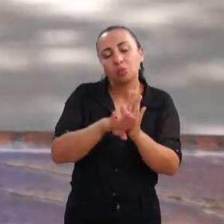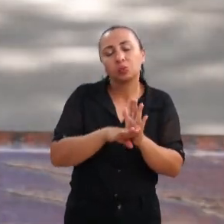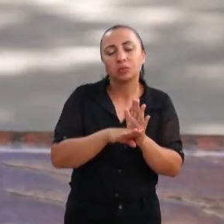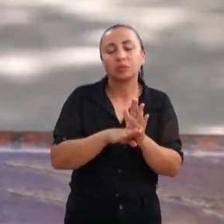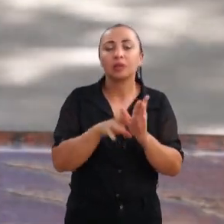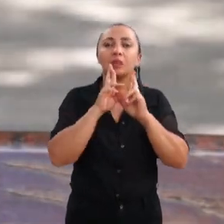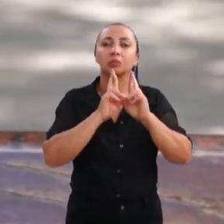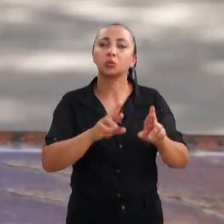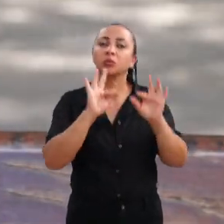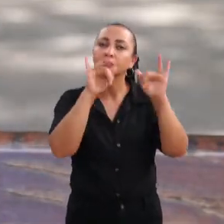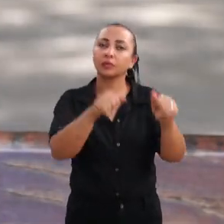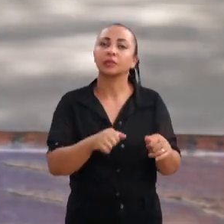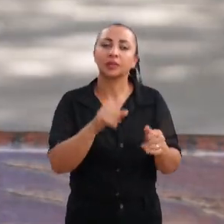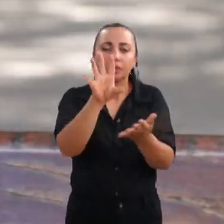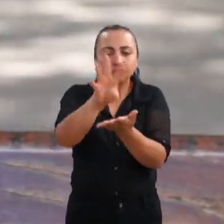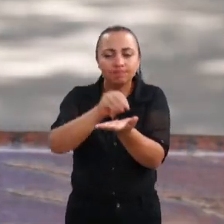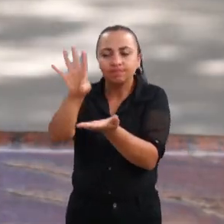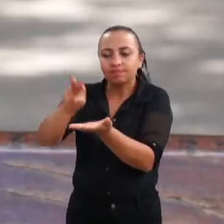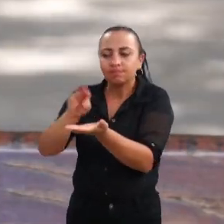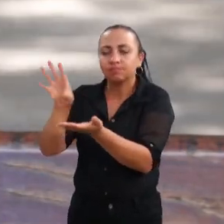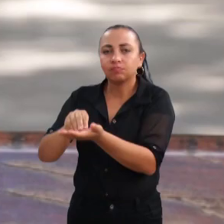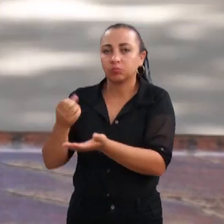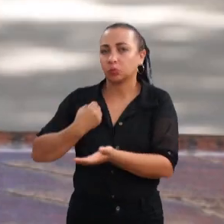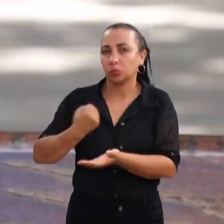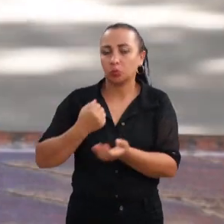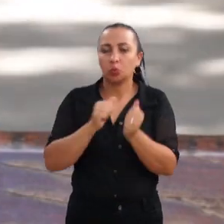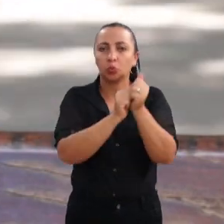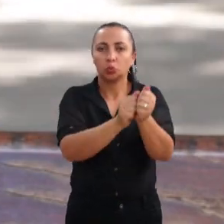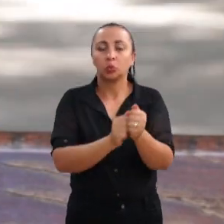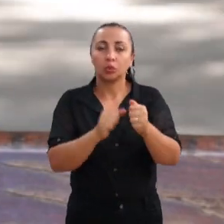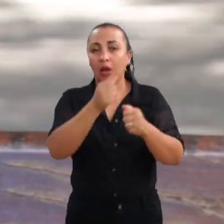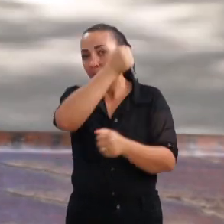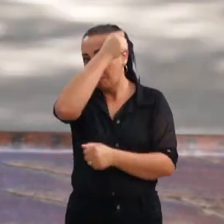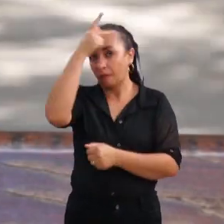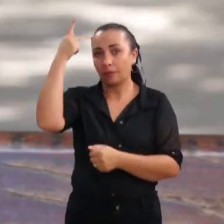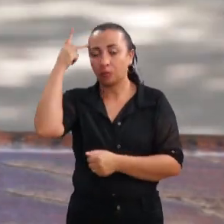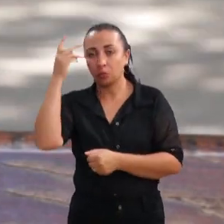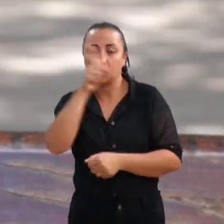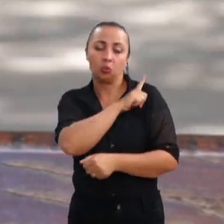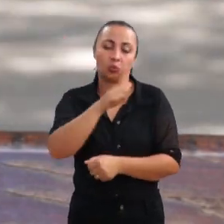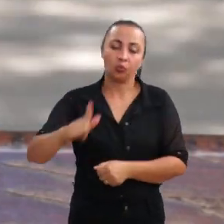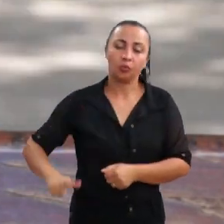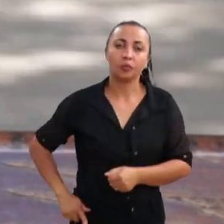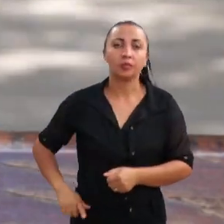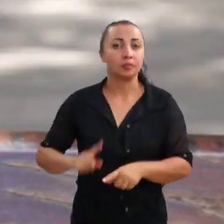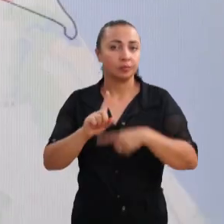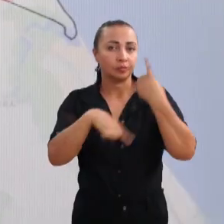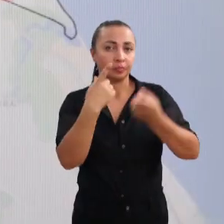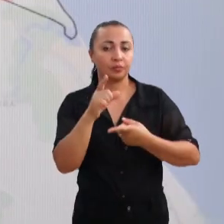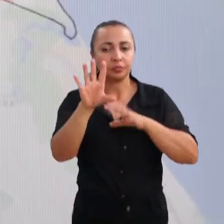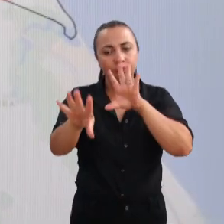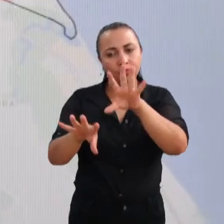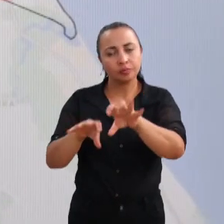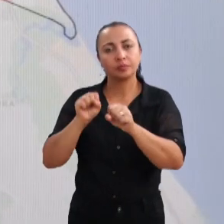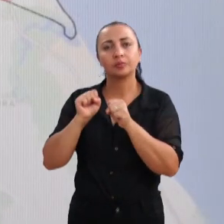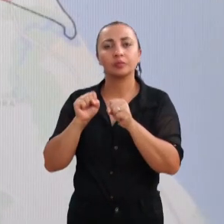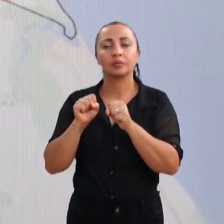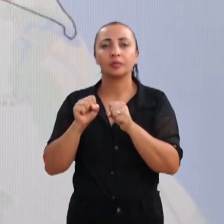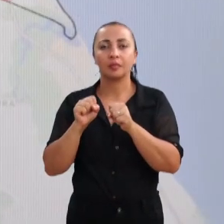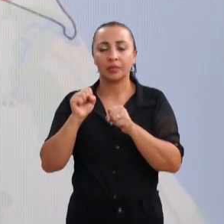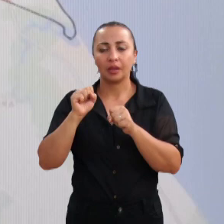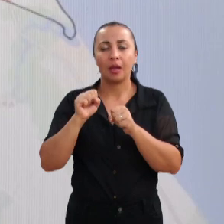esses resultados, nós coletamos dados primários junto aos órgãos da prefeitura, do governo, e aí a gente